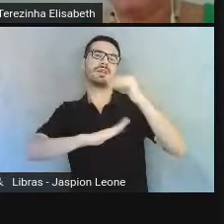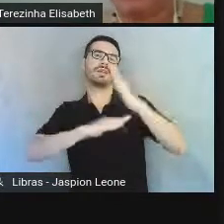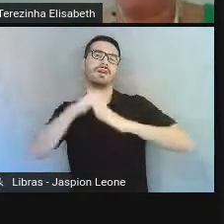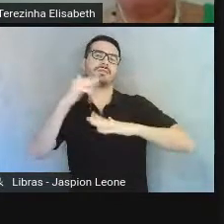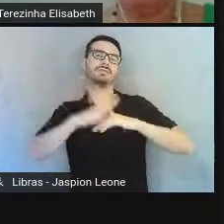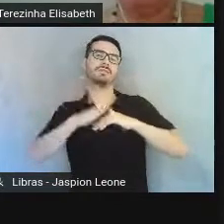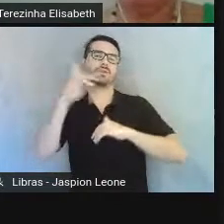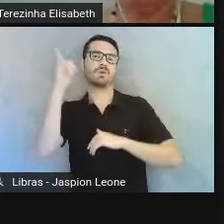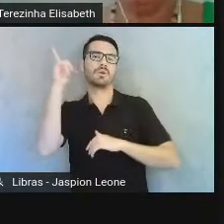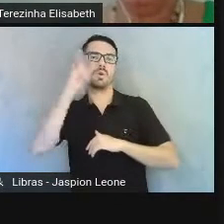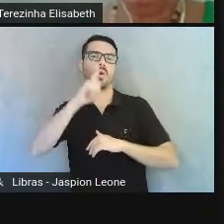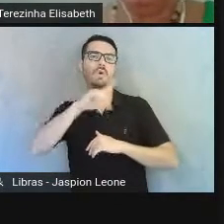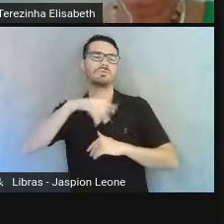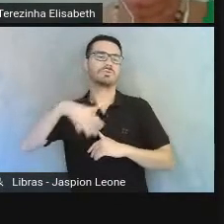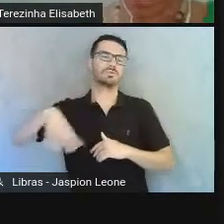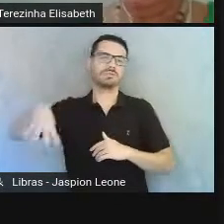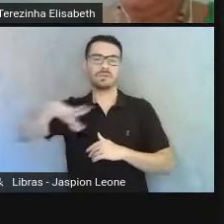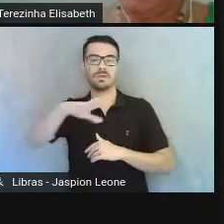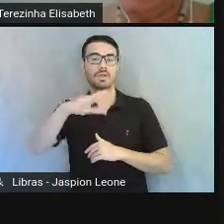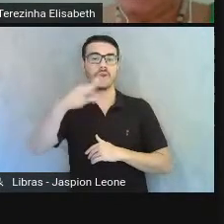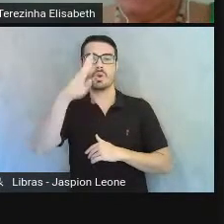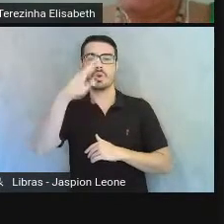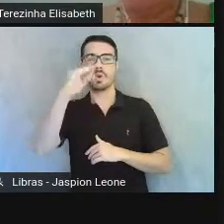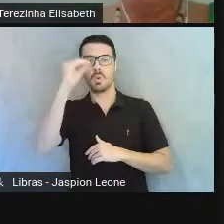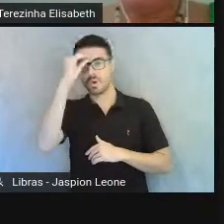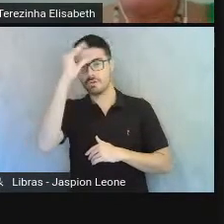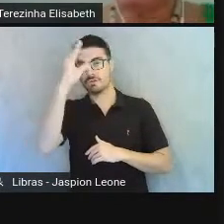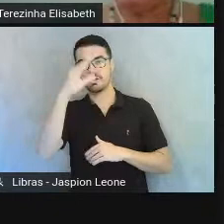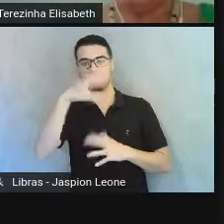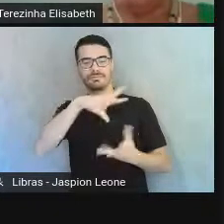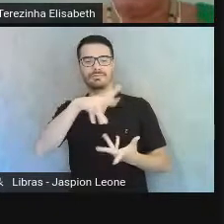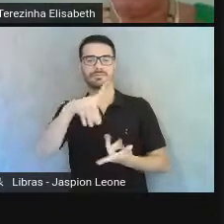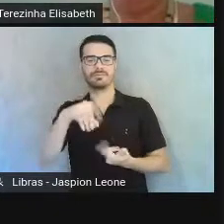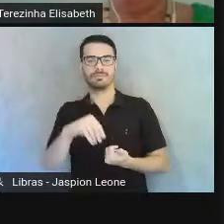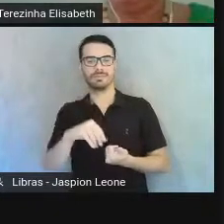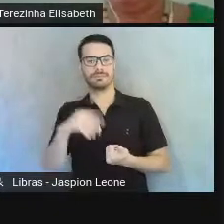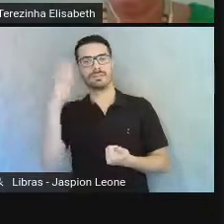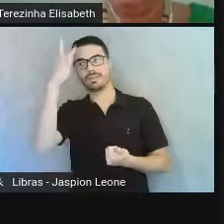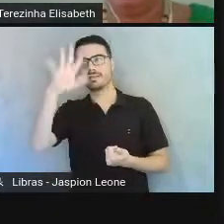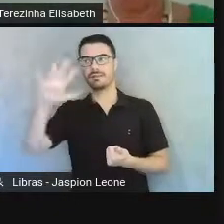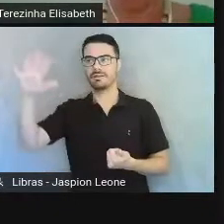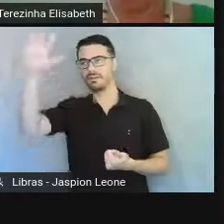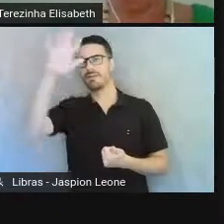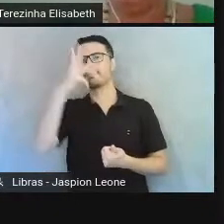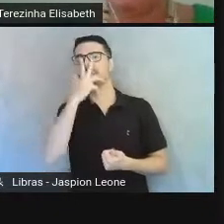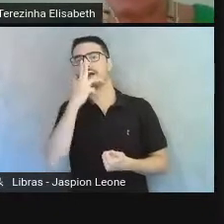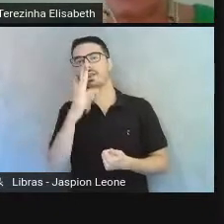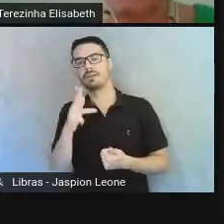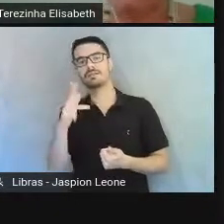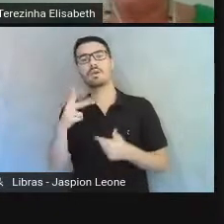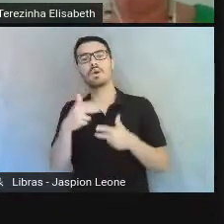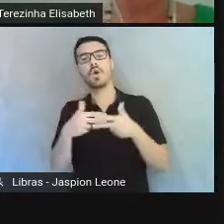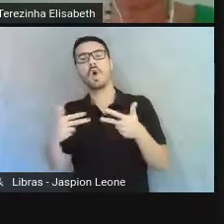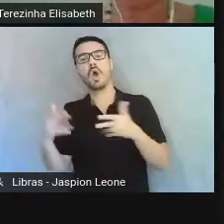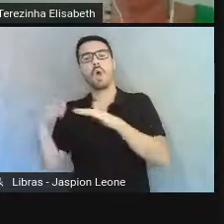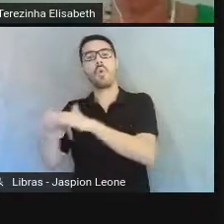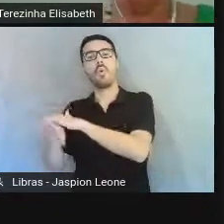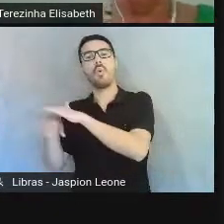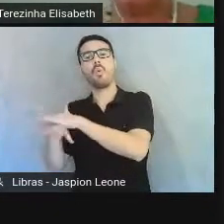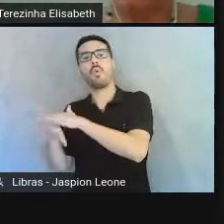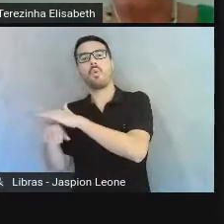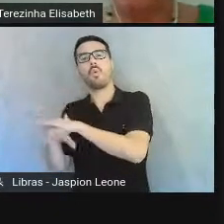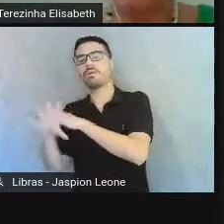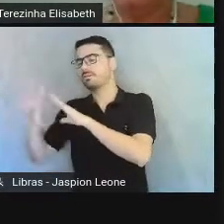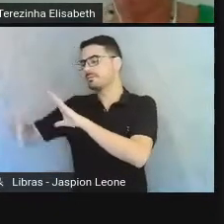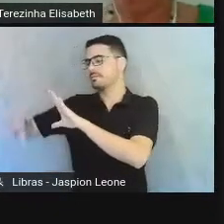Uma teoria é como uma caixa de ferramentas. É preciso que sirva, é preciso que funcione, e não